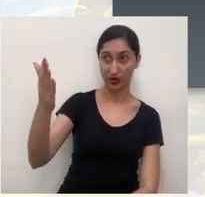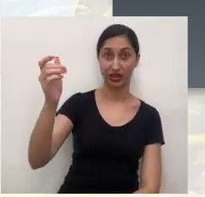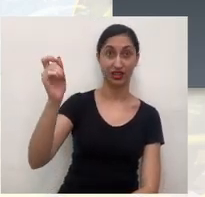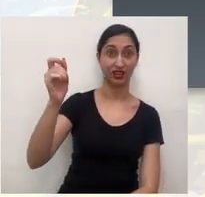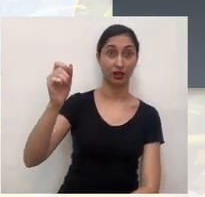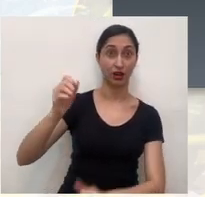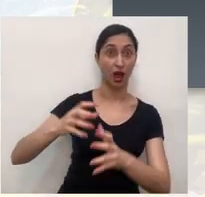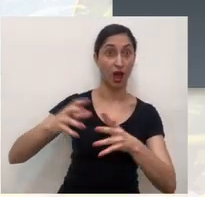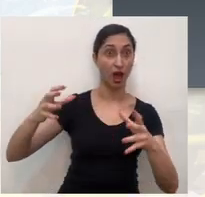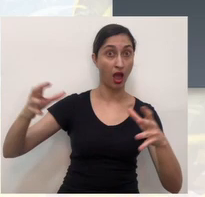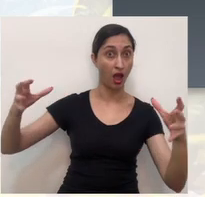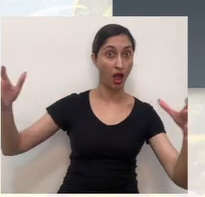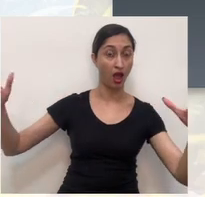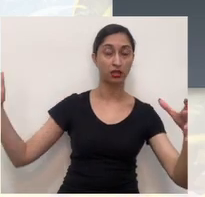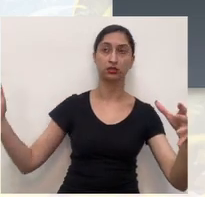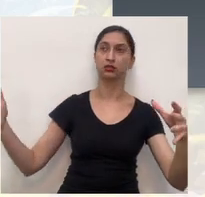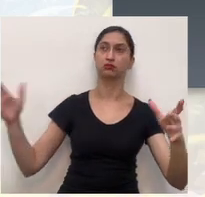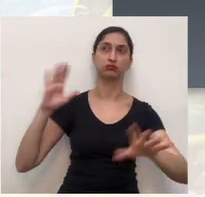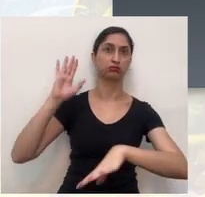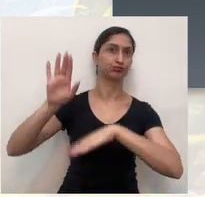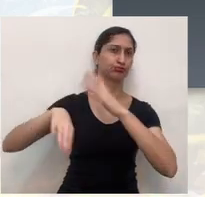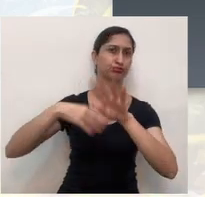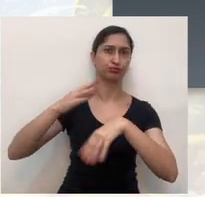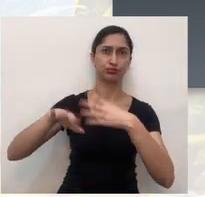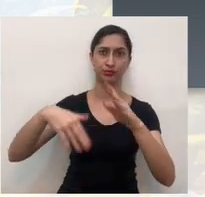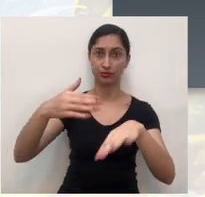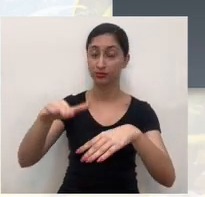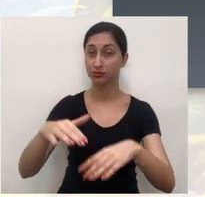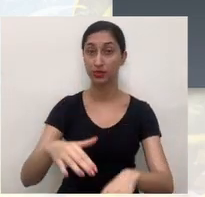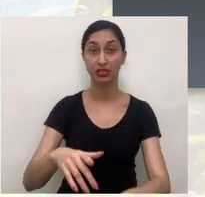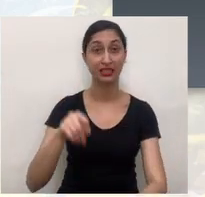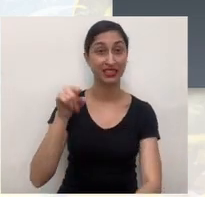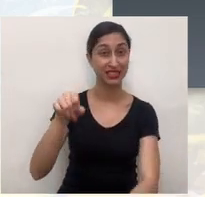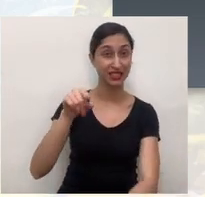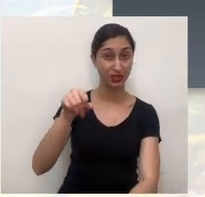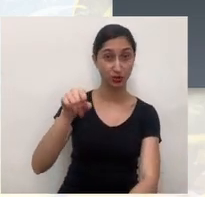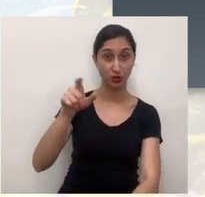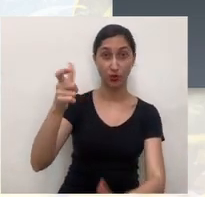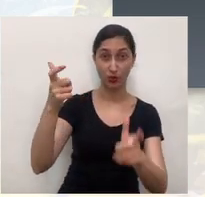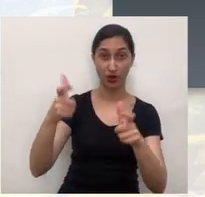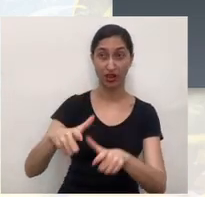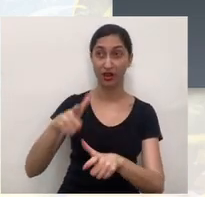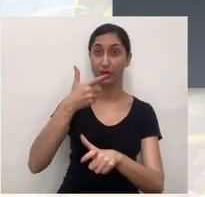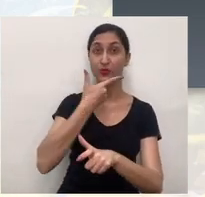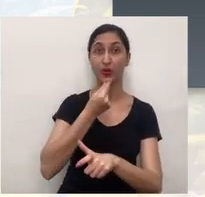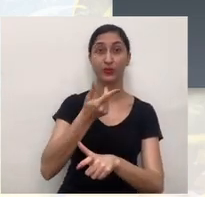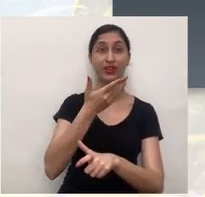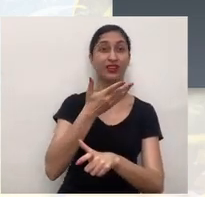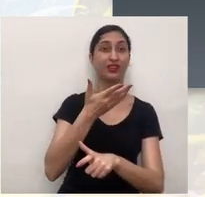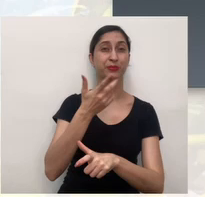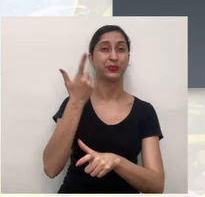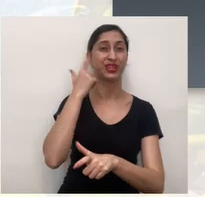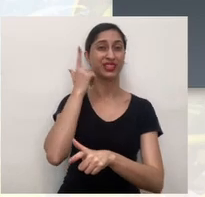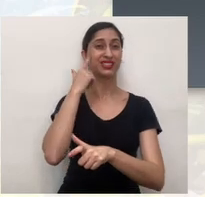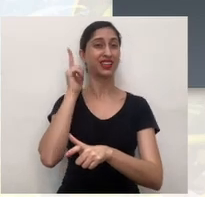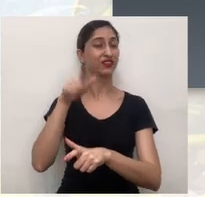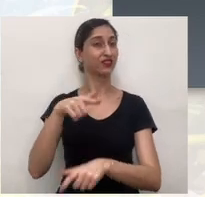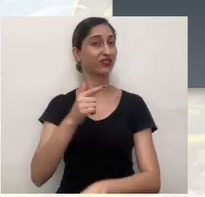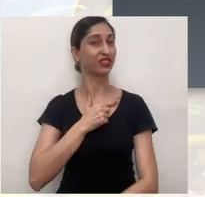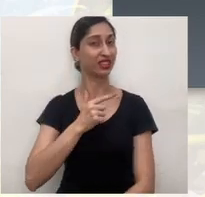forma desordenada, né? Isso aqui era uma paisagem que ele considerava feia, uma